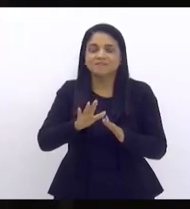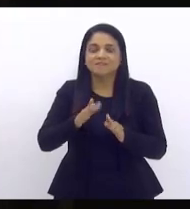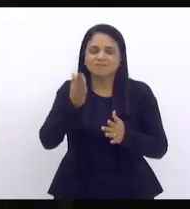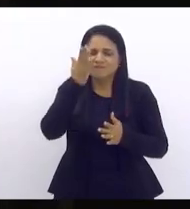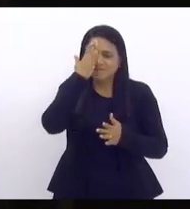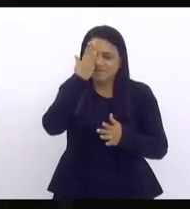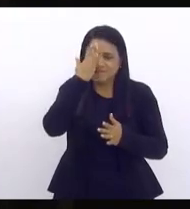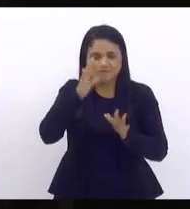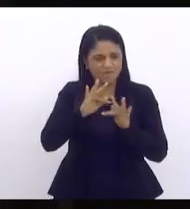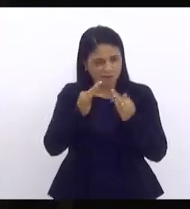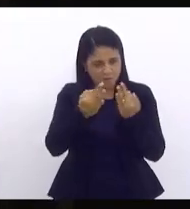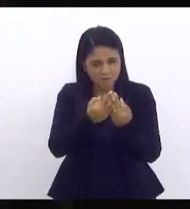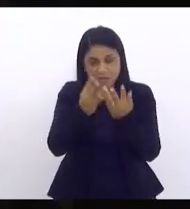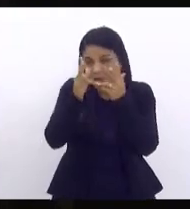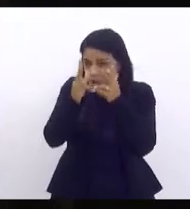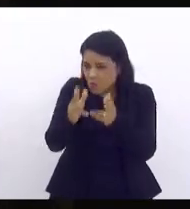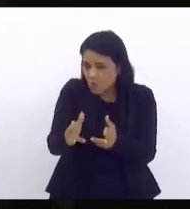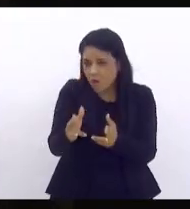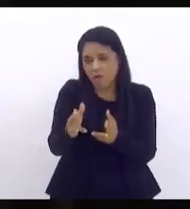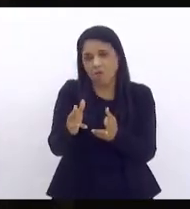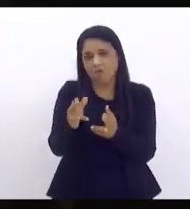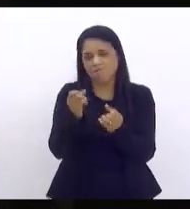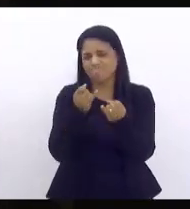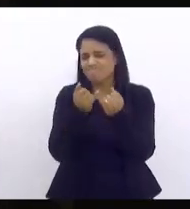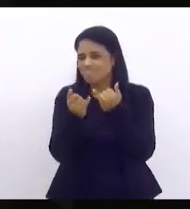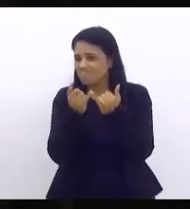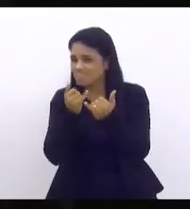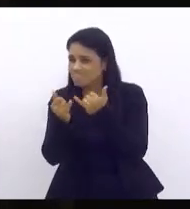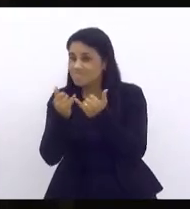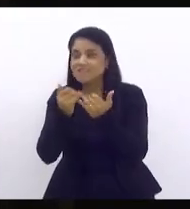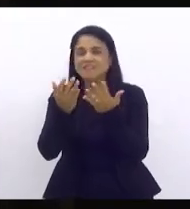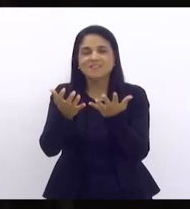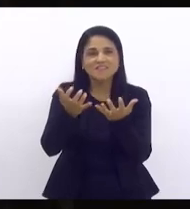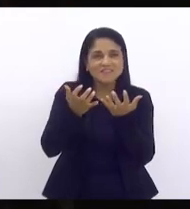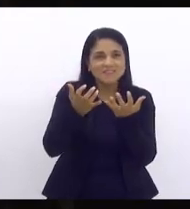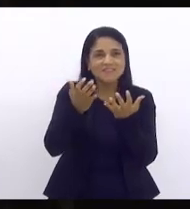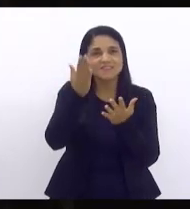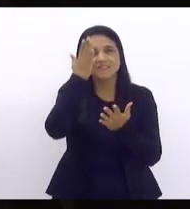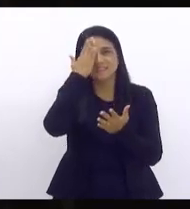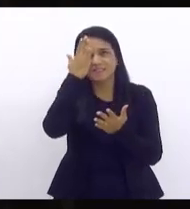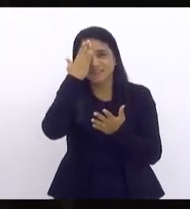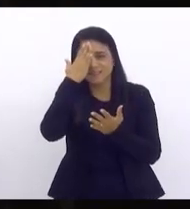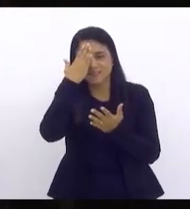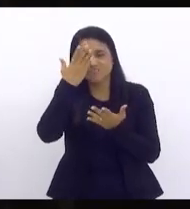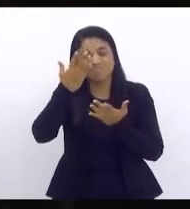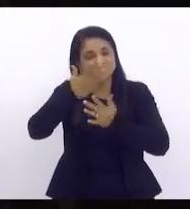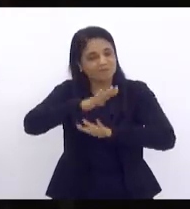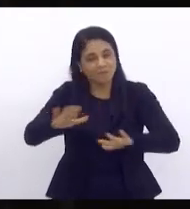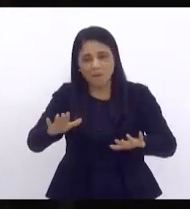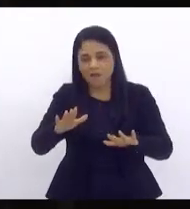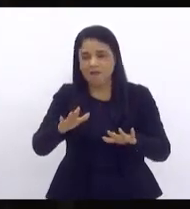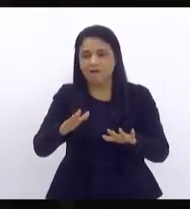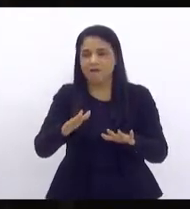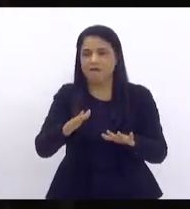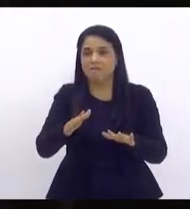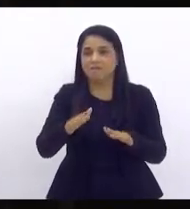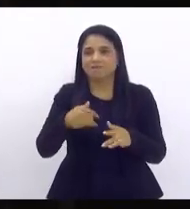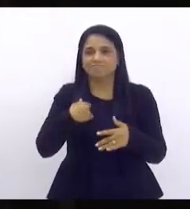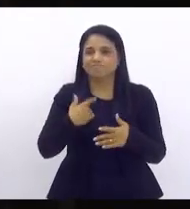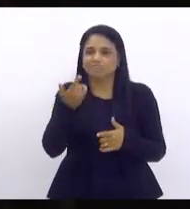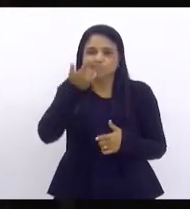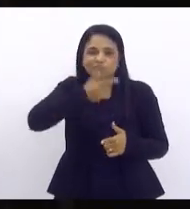muitas famílias passam por essa situação, a gente queria sair disso, dessa situação, mas